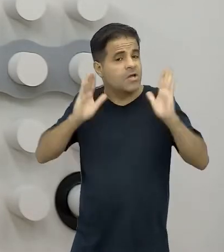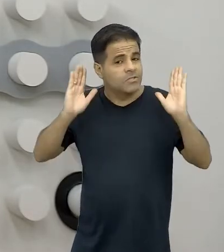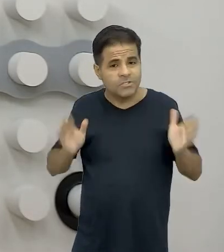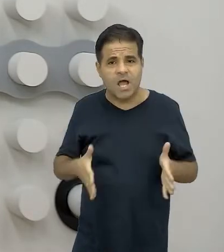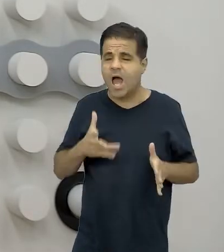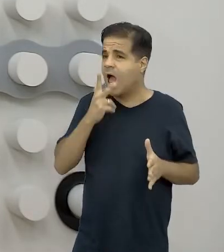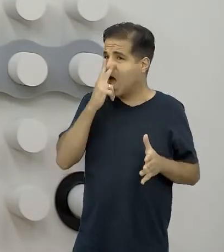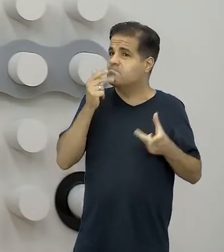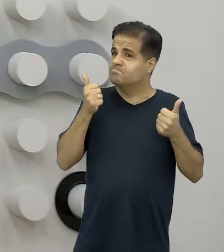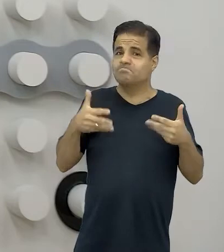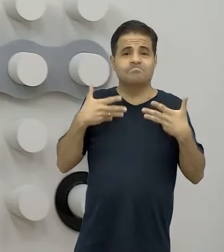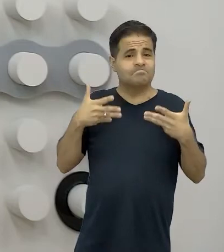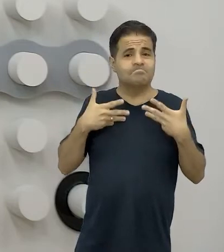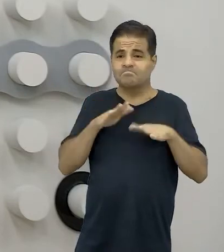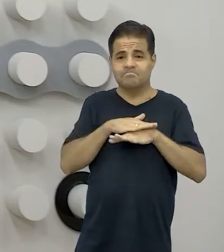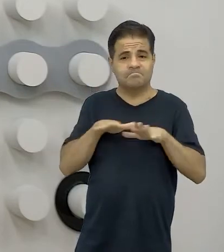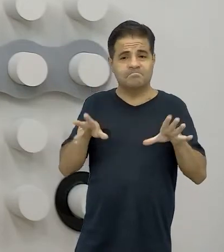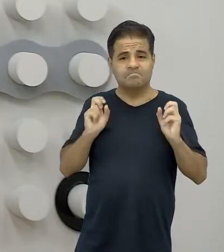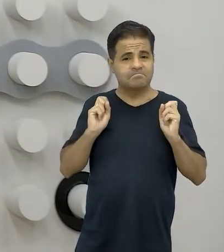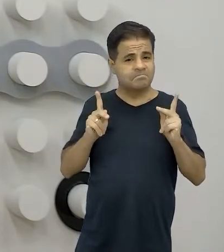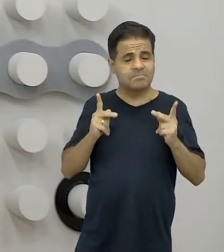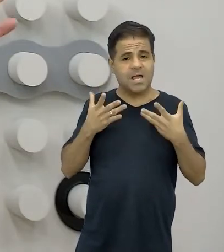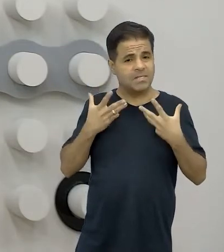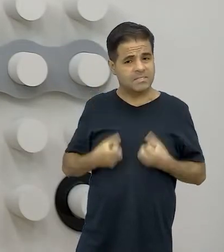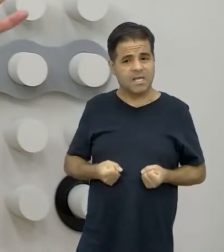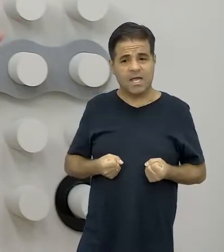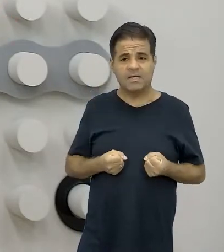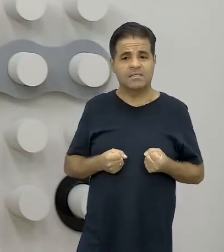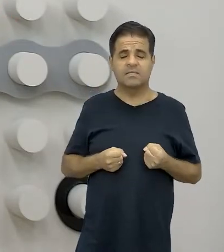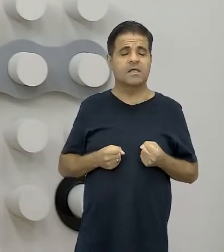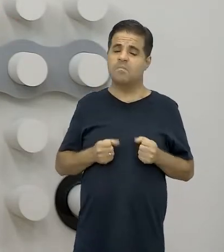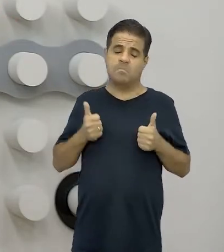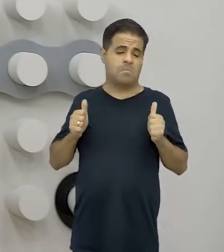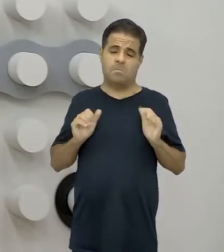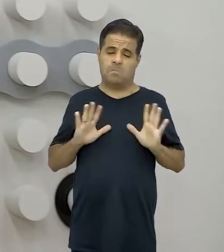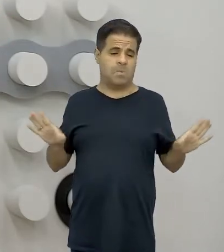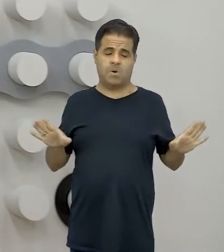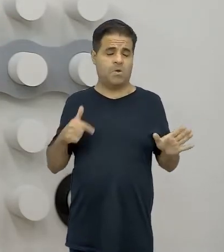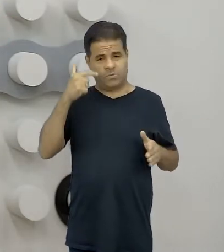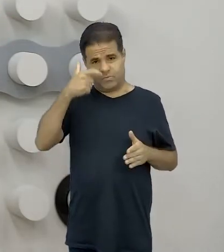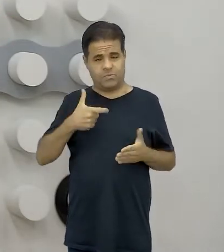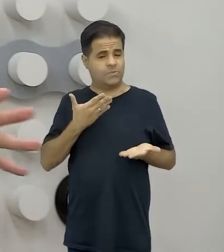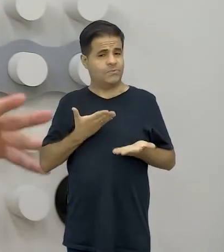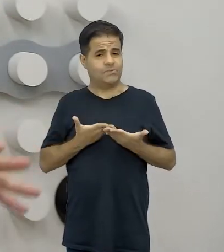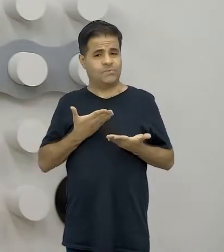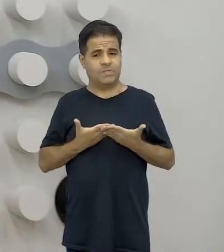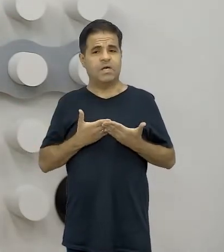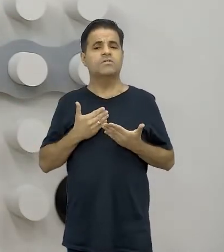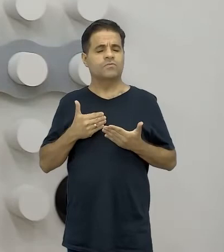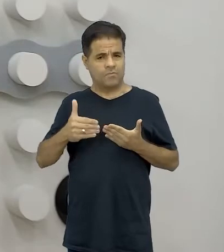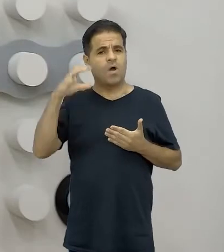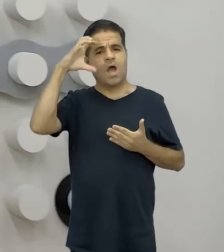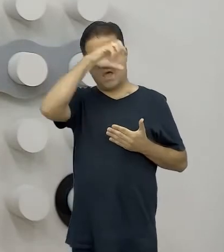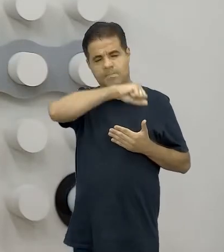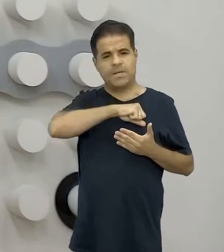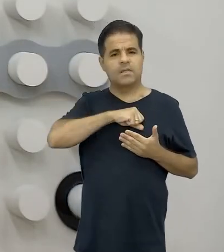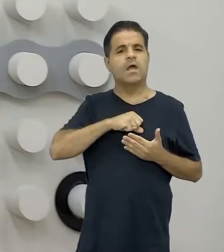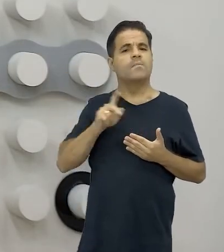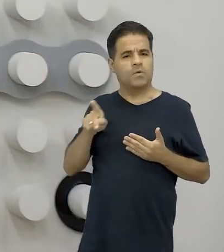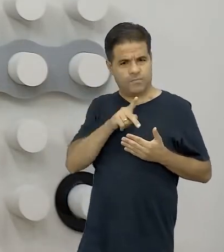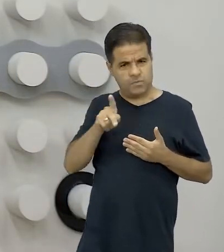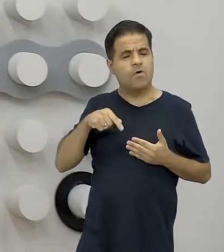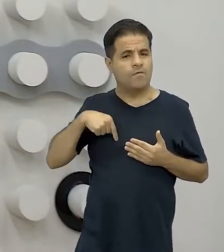se contentasse ou já aceitasse o fato de que, bom, eu sou um estudante, vou aprender e o professor vai